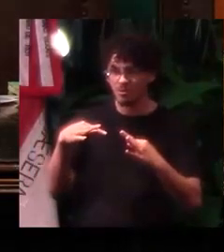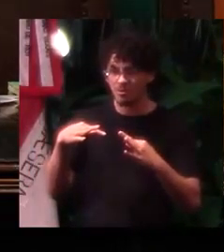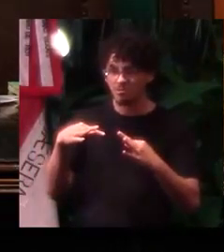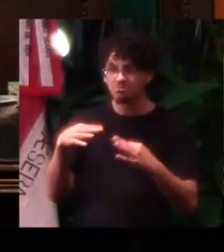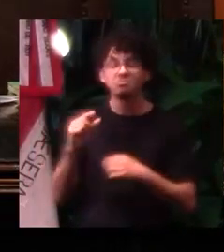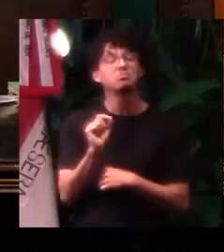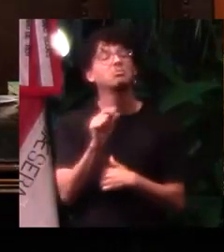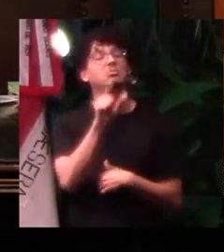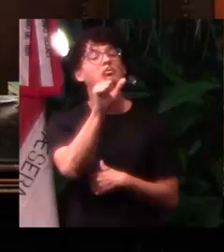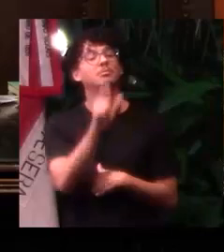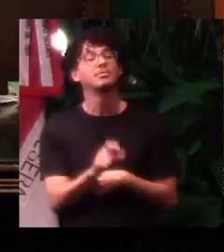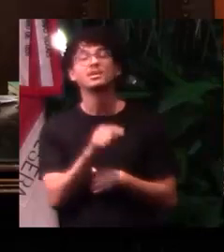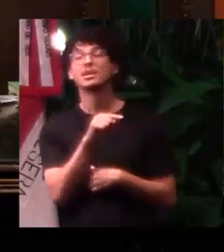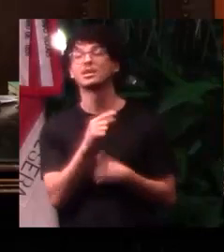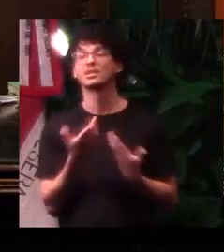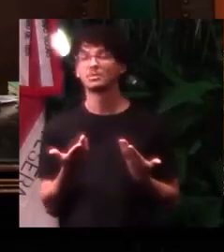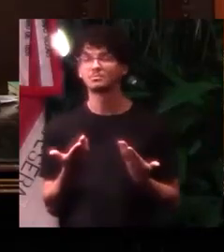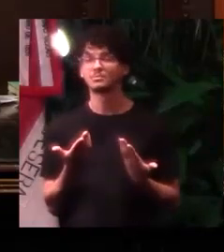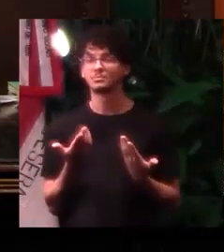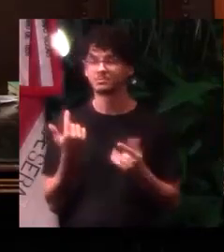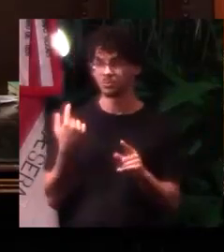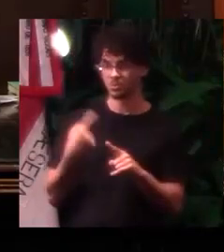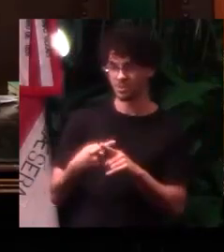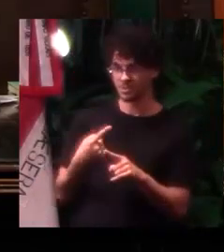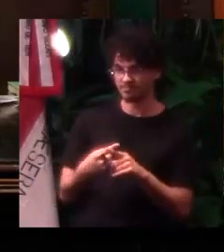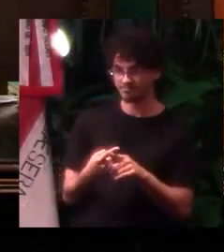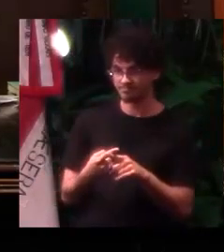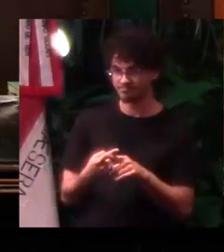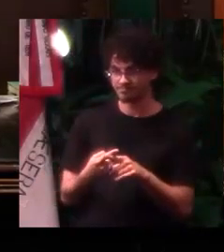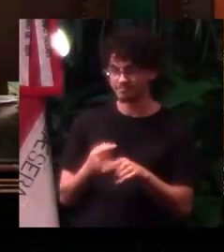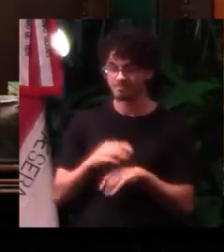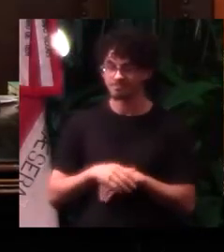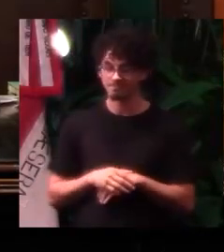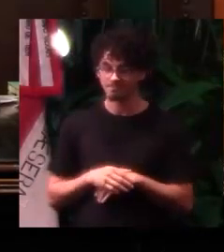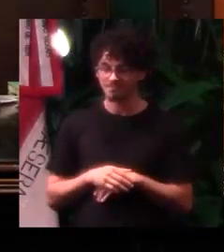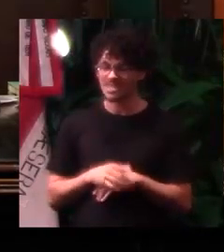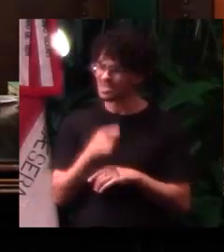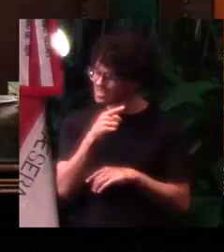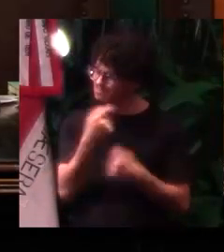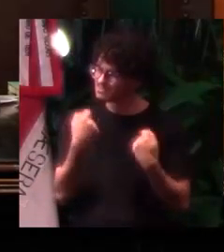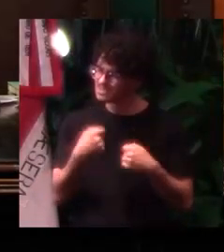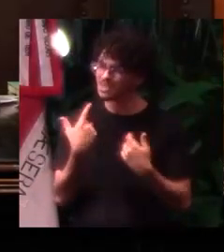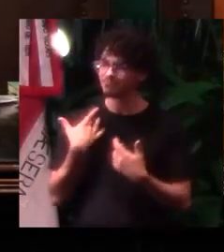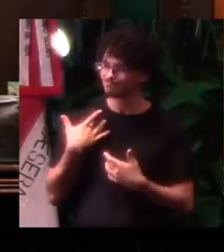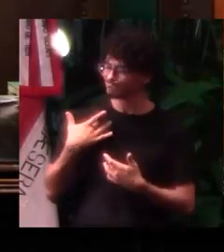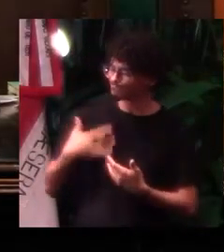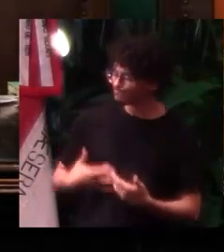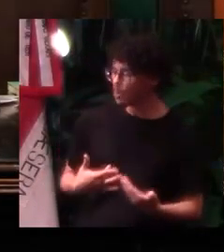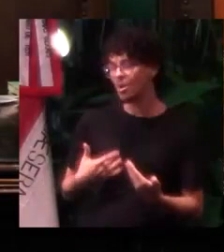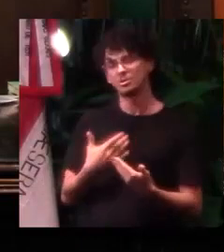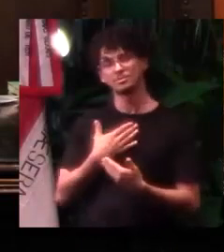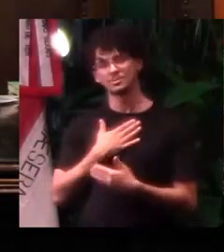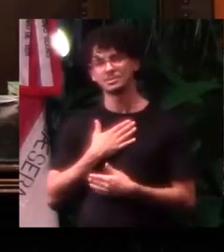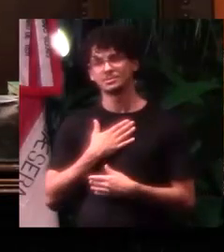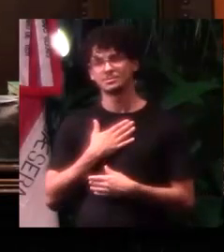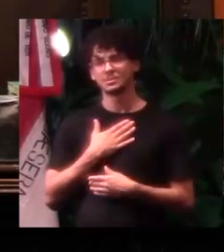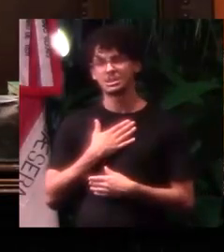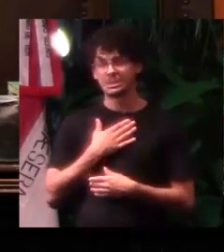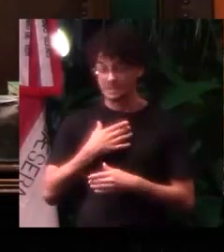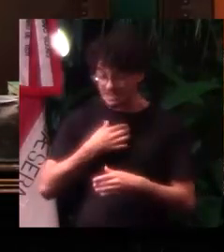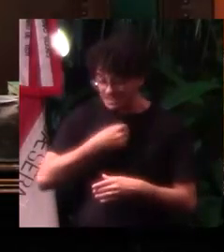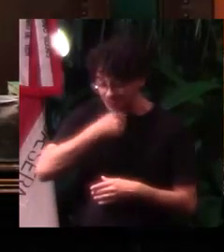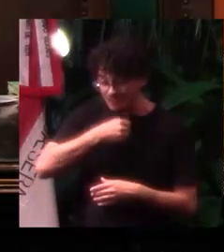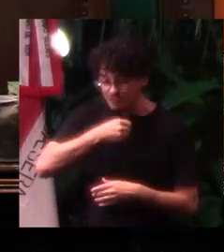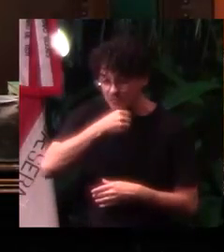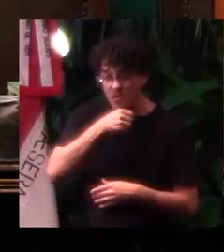E ele? Por quê? Devia de padecer demais. De tão idoso, não